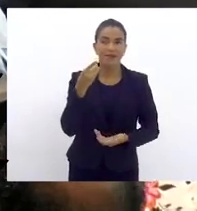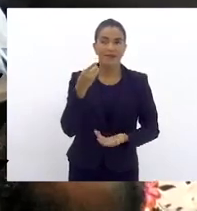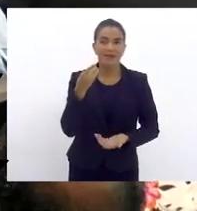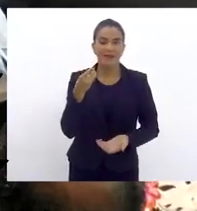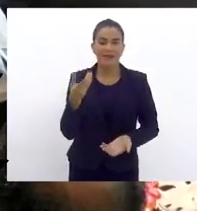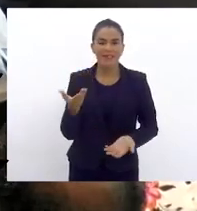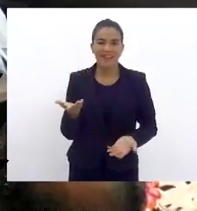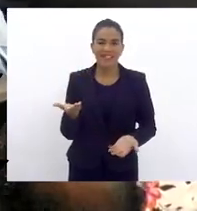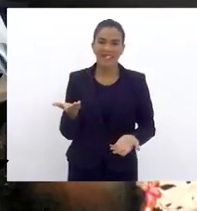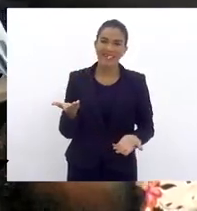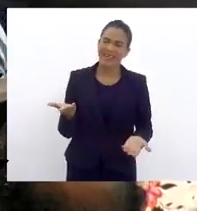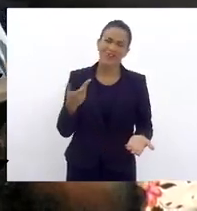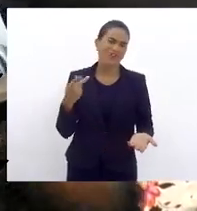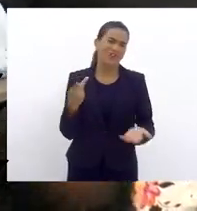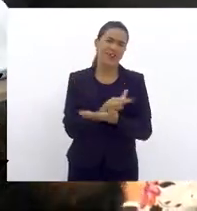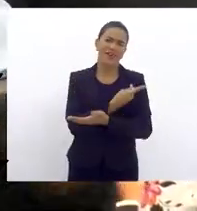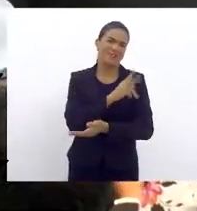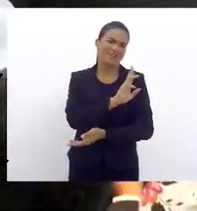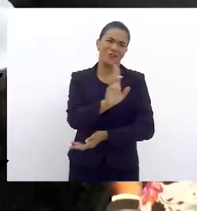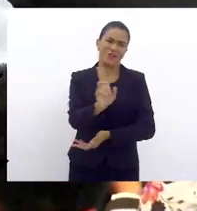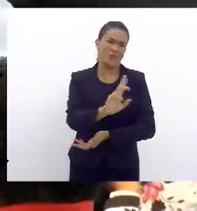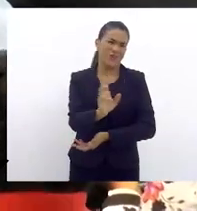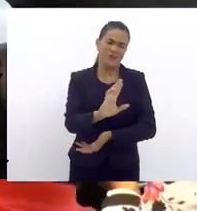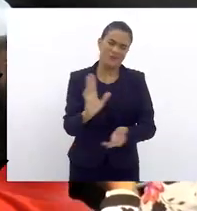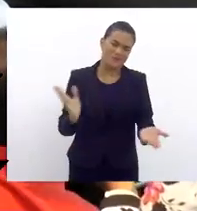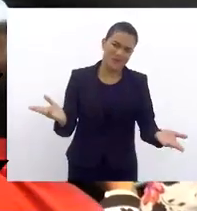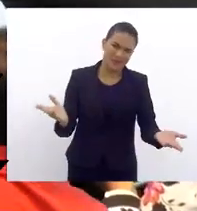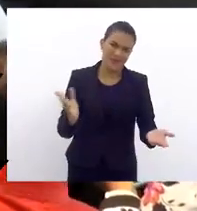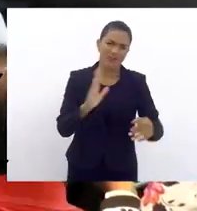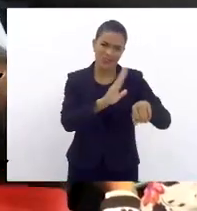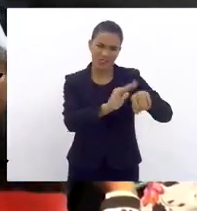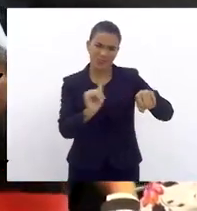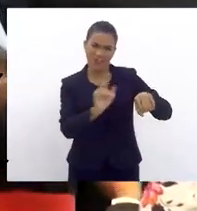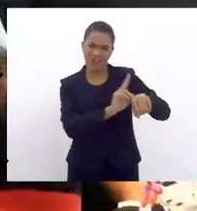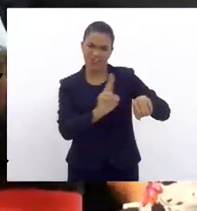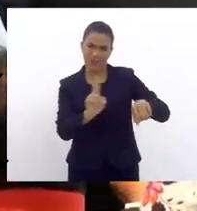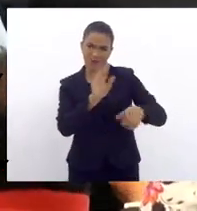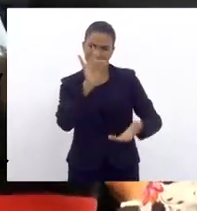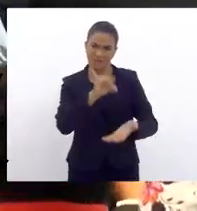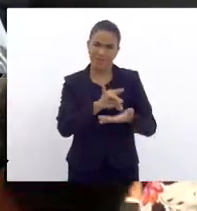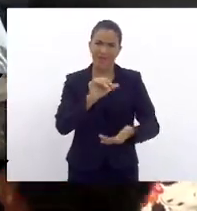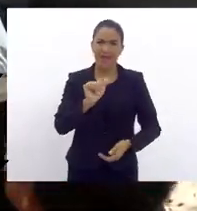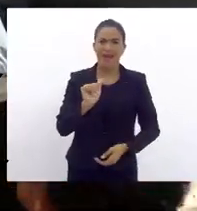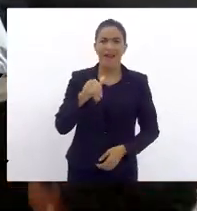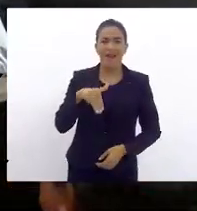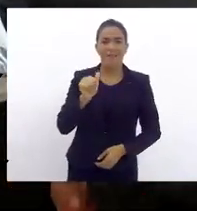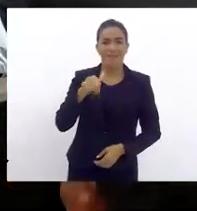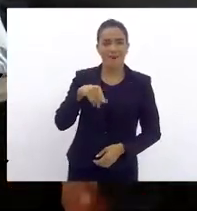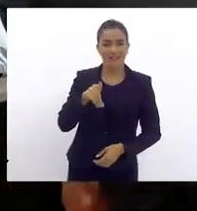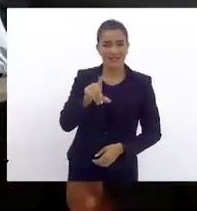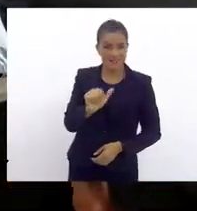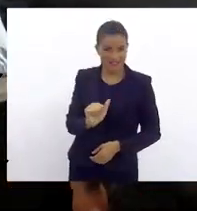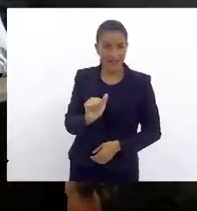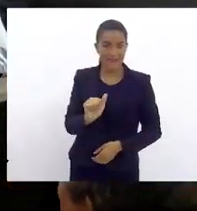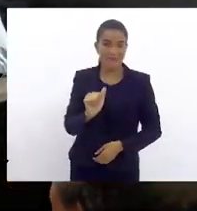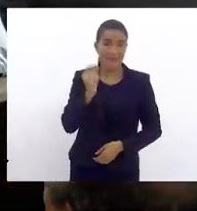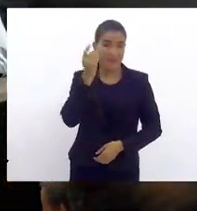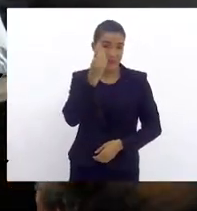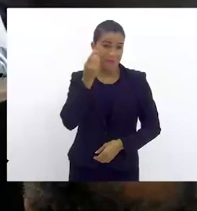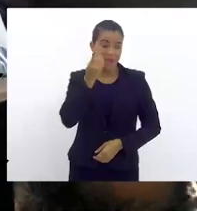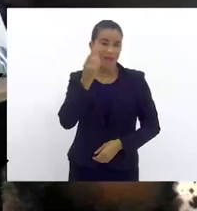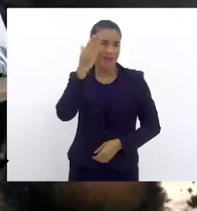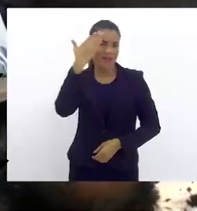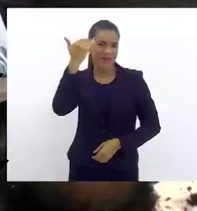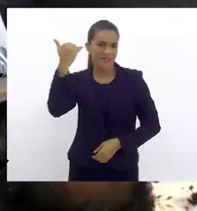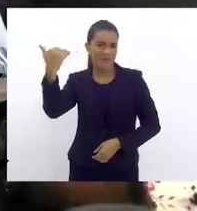não vou não vou errar seu nome eu vou chamar pelo nome original que é Amanda merlau mas deputada conhecida